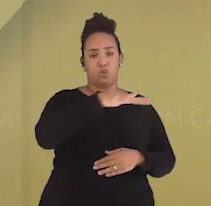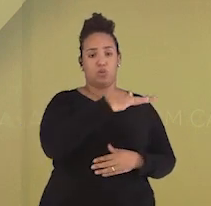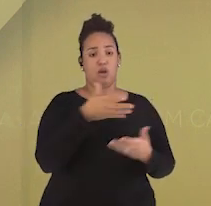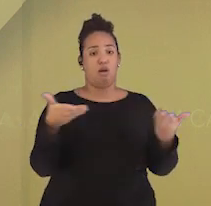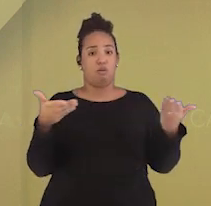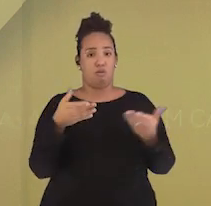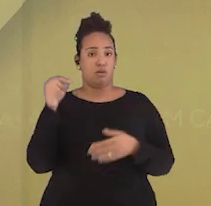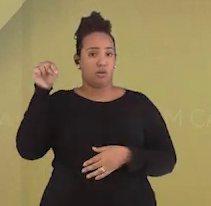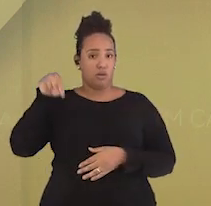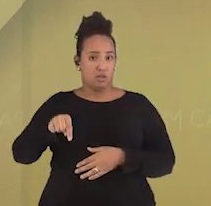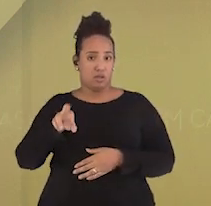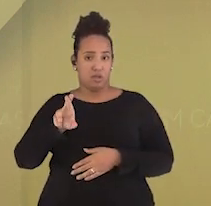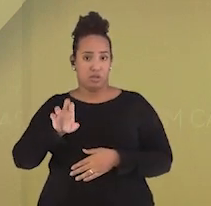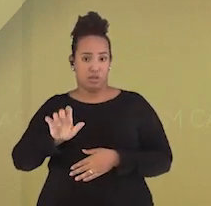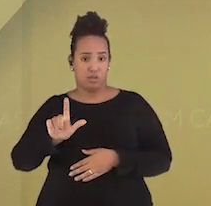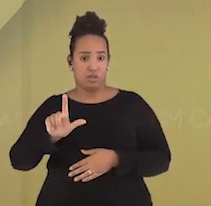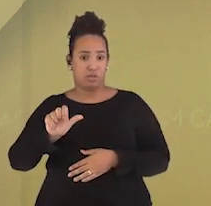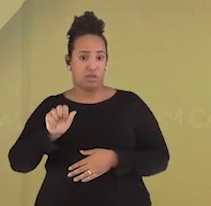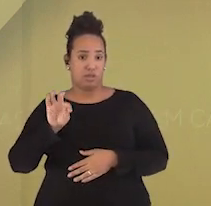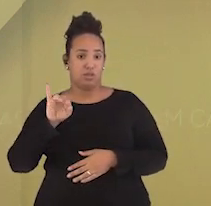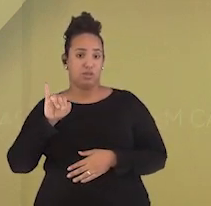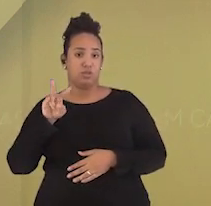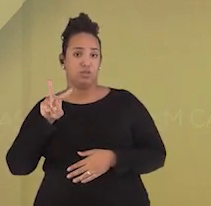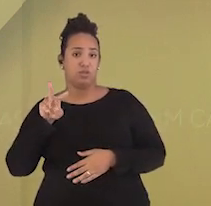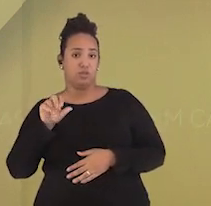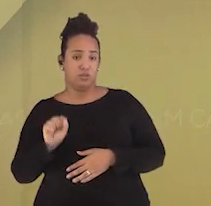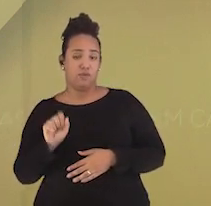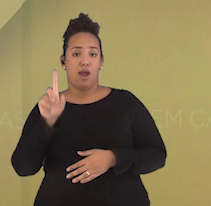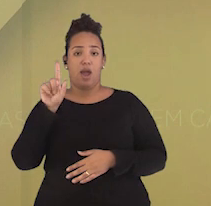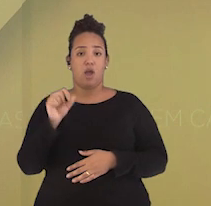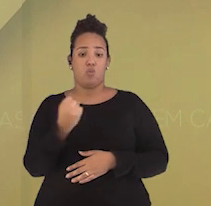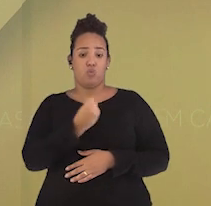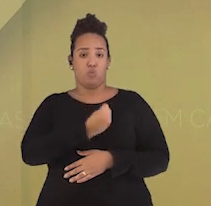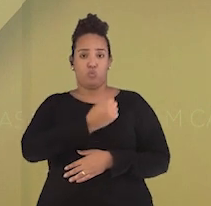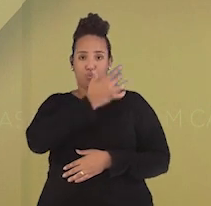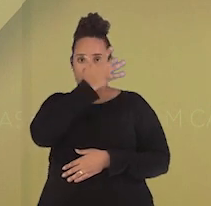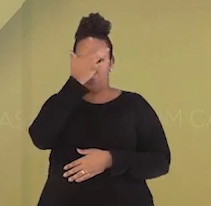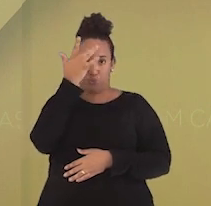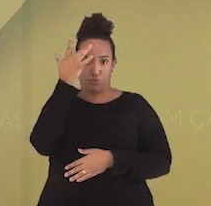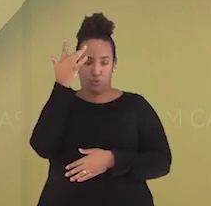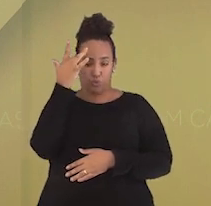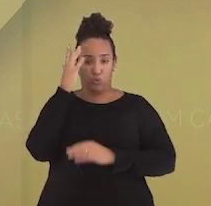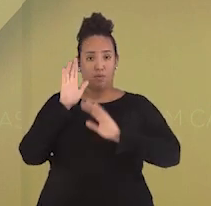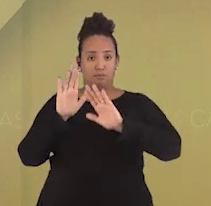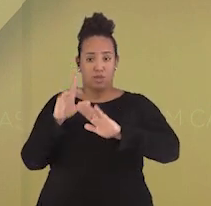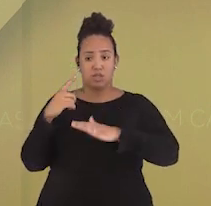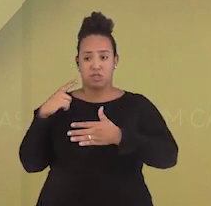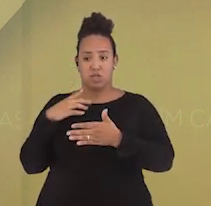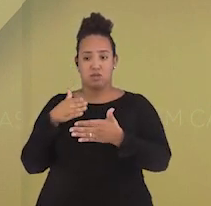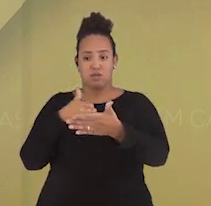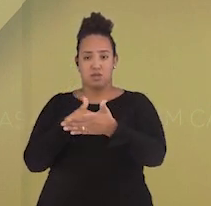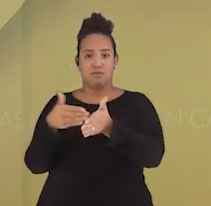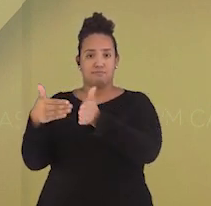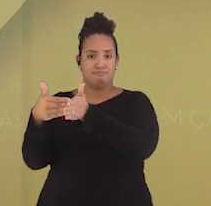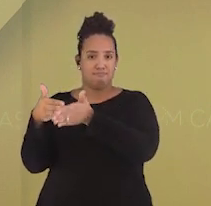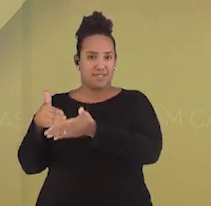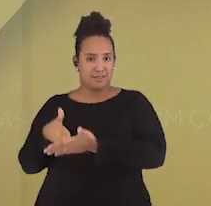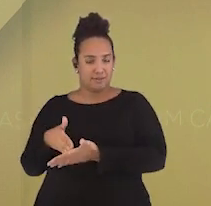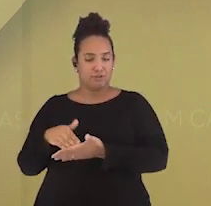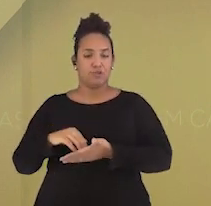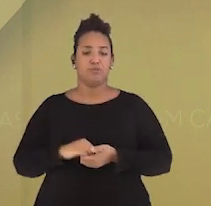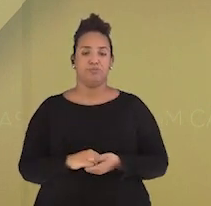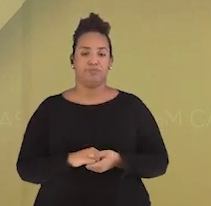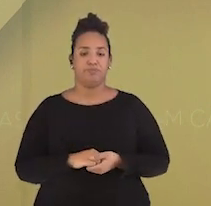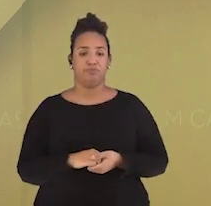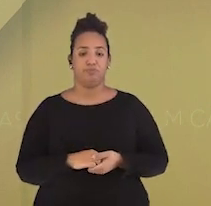relativa é o número de habitantes em relação à extensão territorial. A população relativa é o